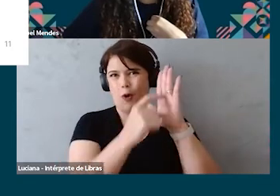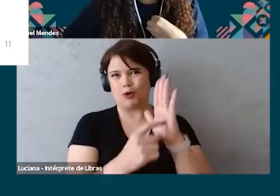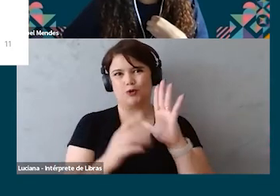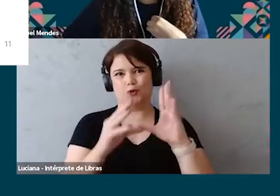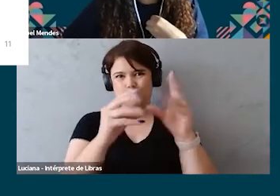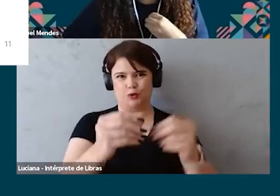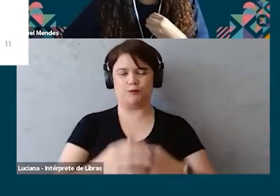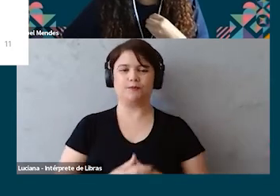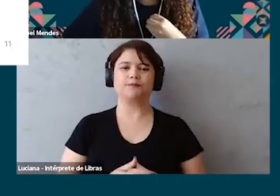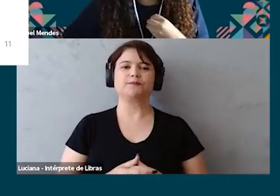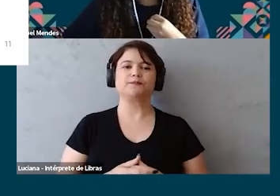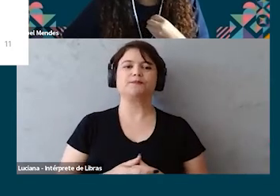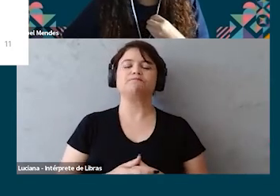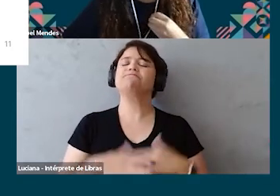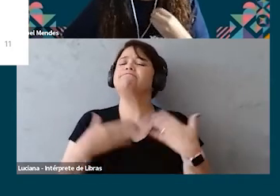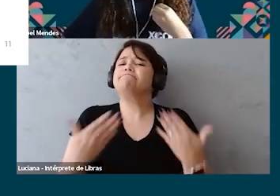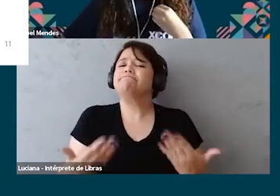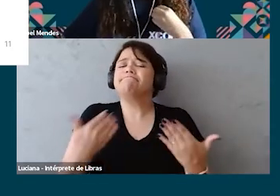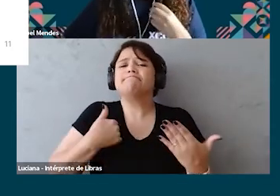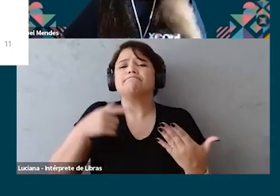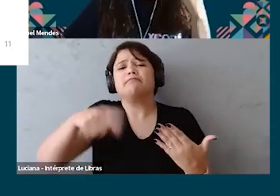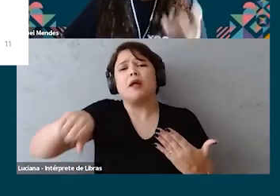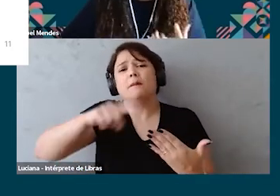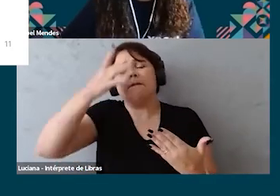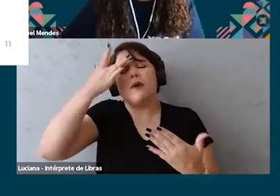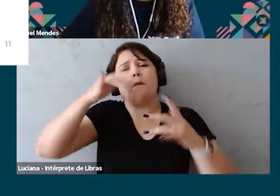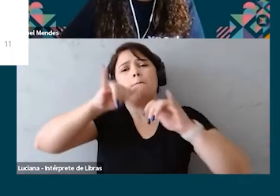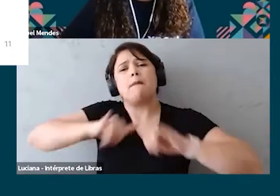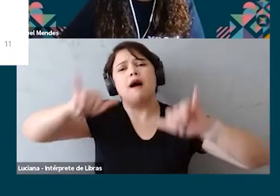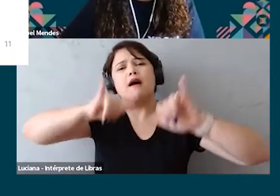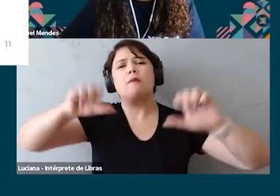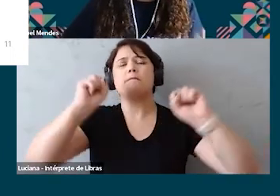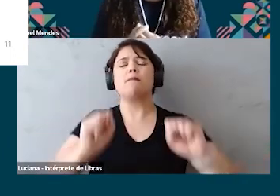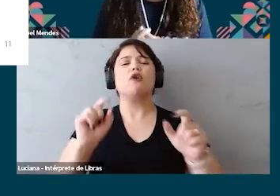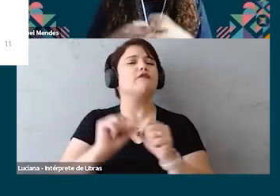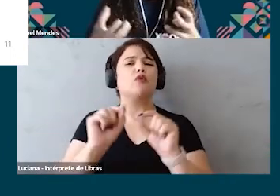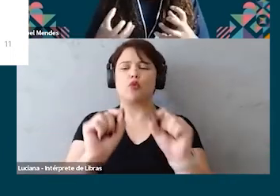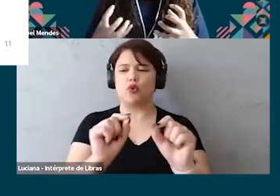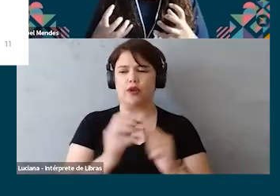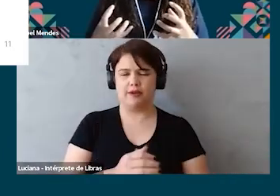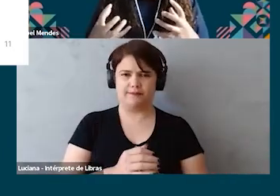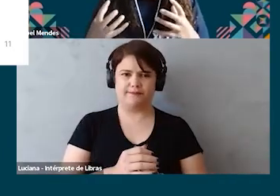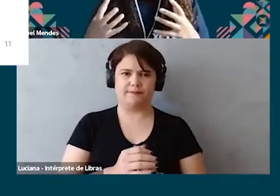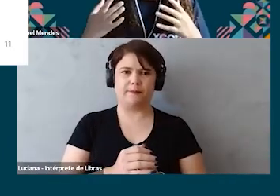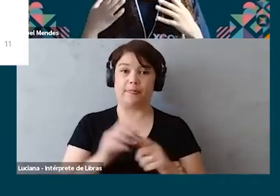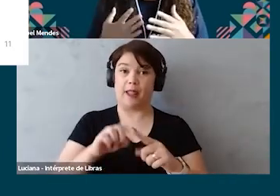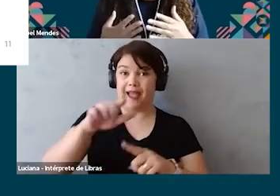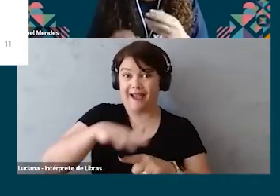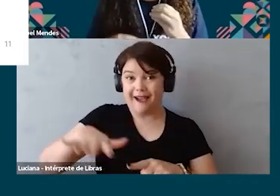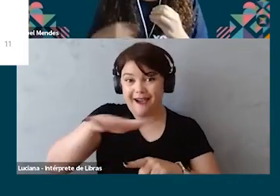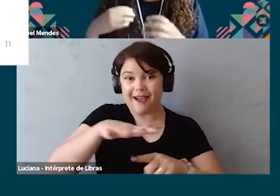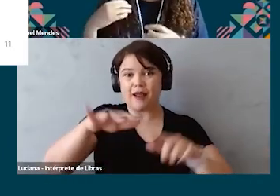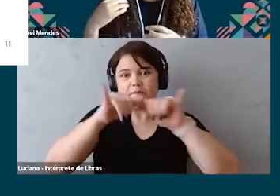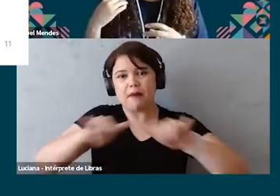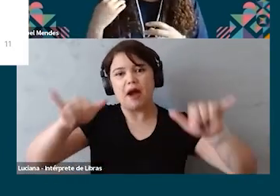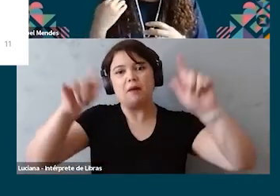Estou com um probleminha aqui com o mouse, mas vamos lá. O que o pessoal de marketing pode fazer?